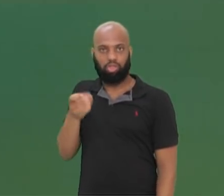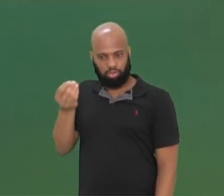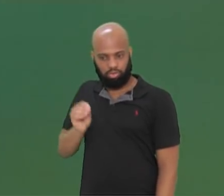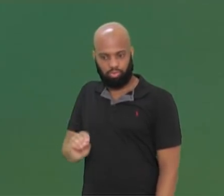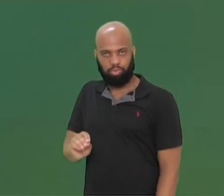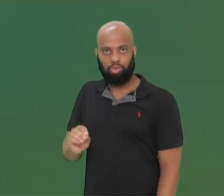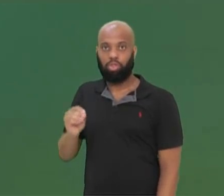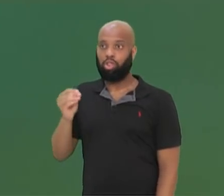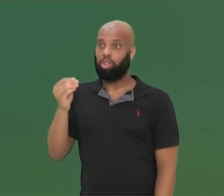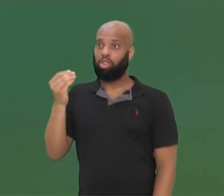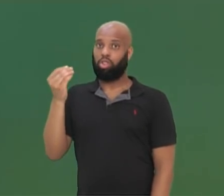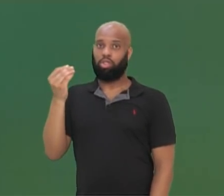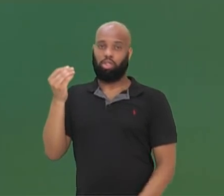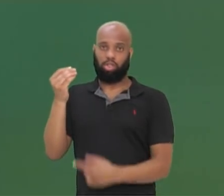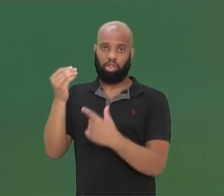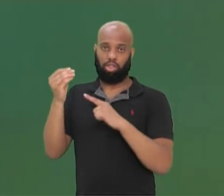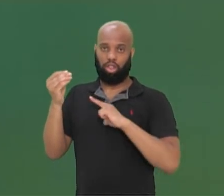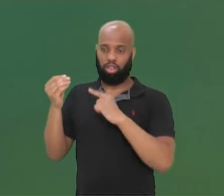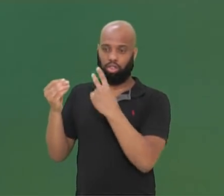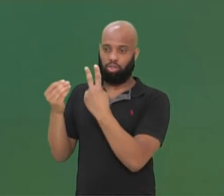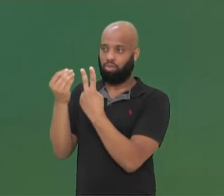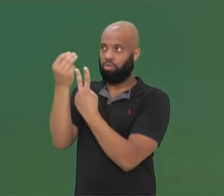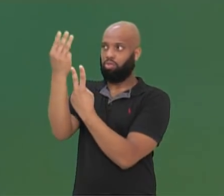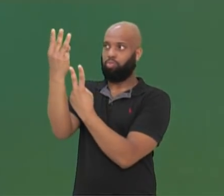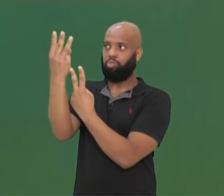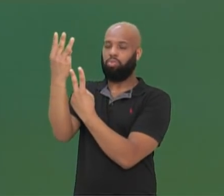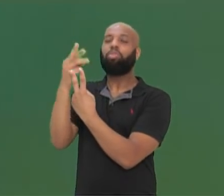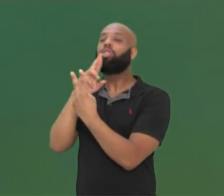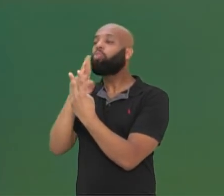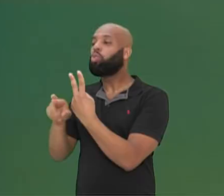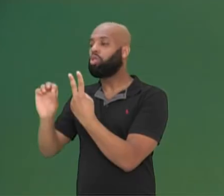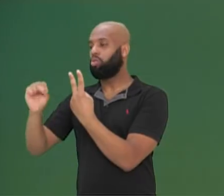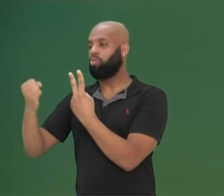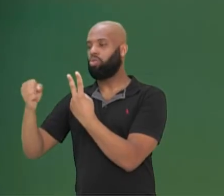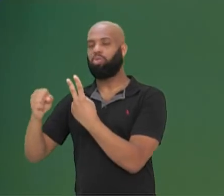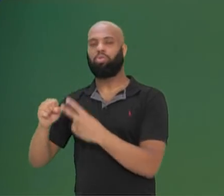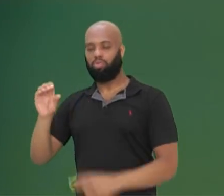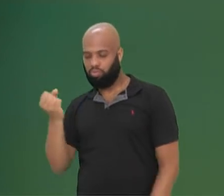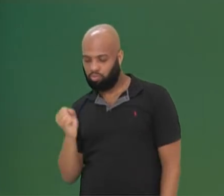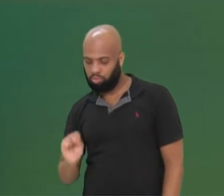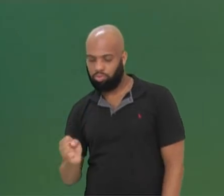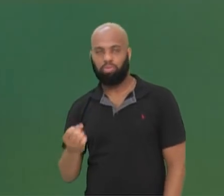E o 2 ao cubo é 2 vezes 2 vezes 2, que dá 8.